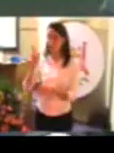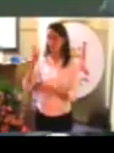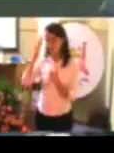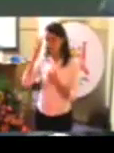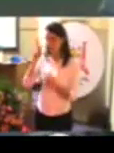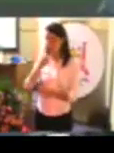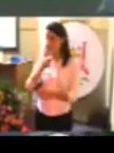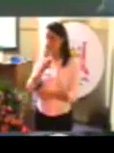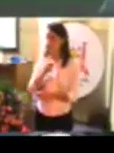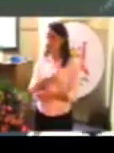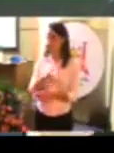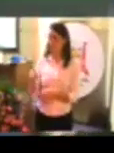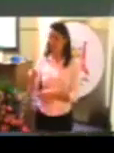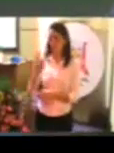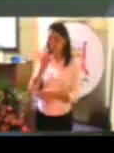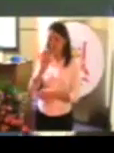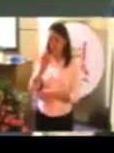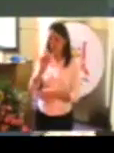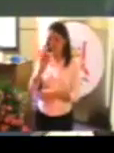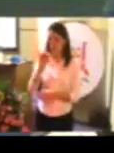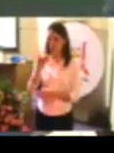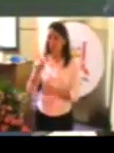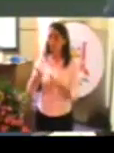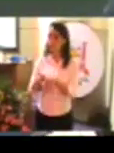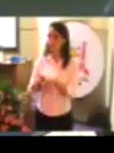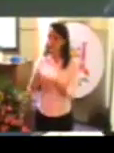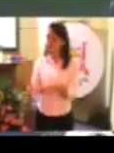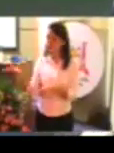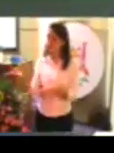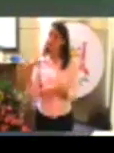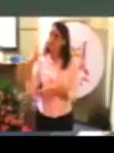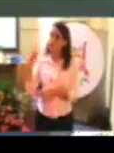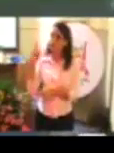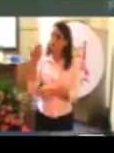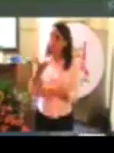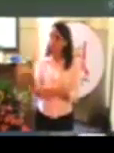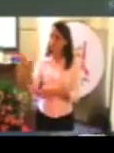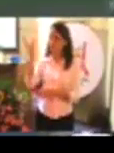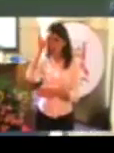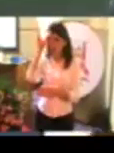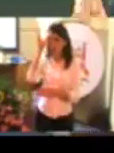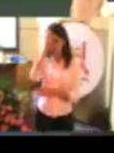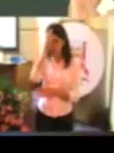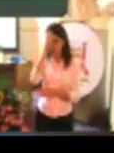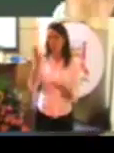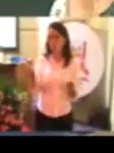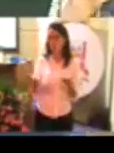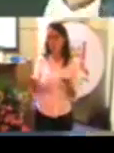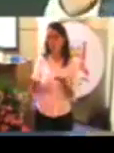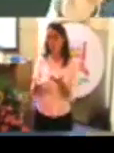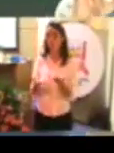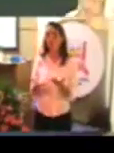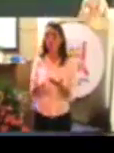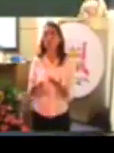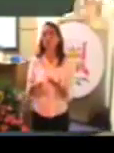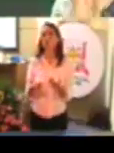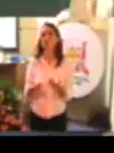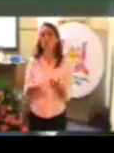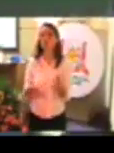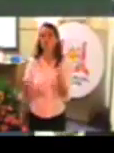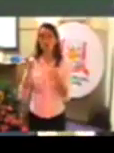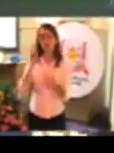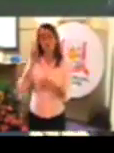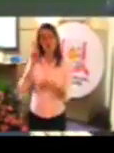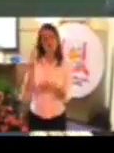Tati, a senhora e os vereadores aqui de Criciúma hoje estão escrevendo